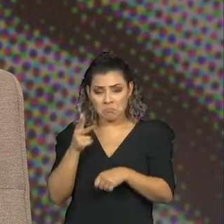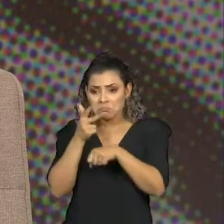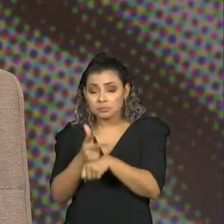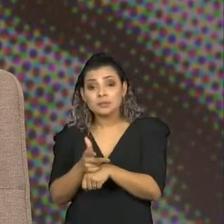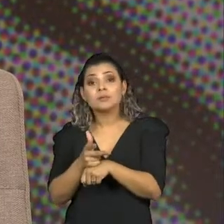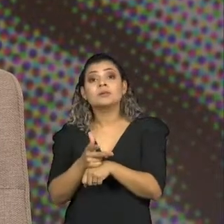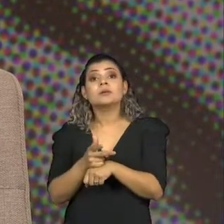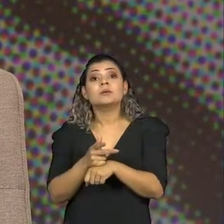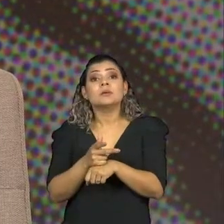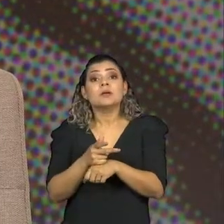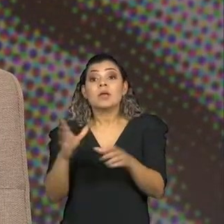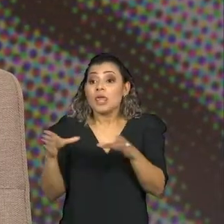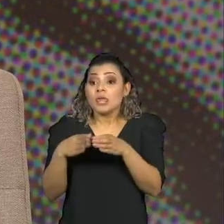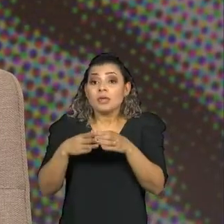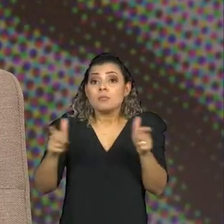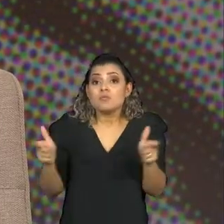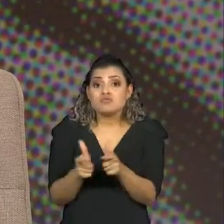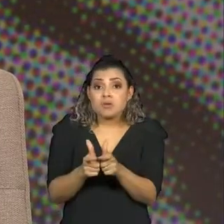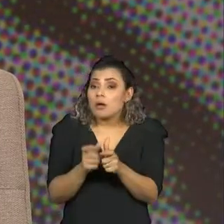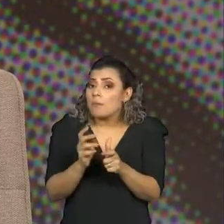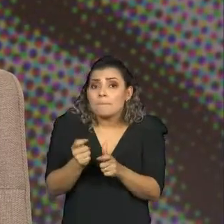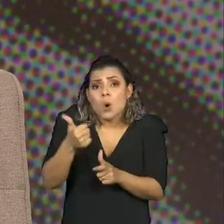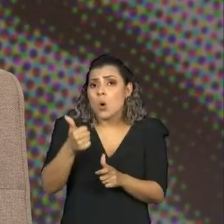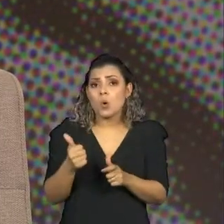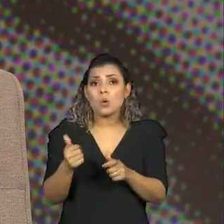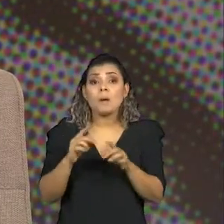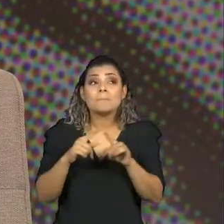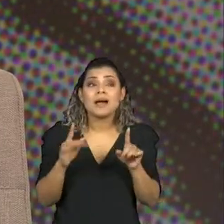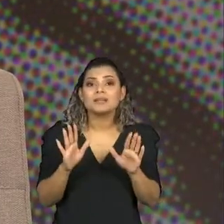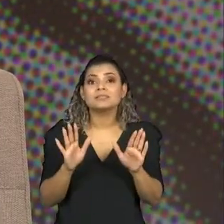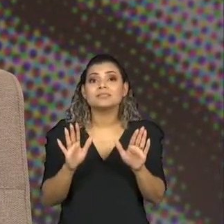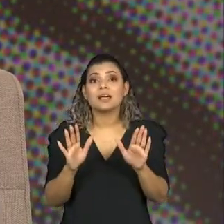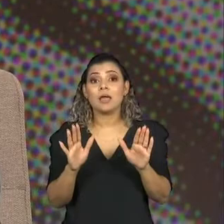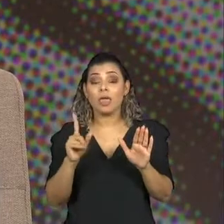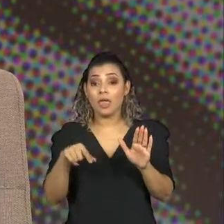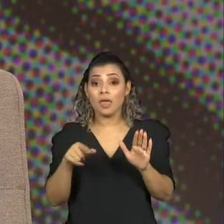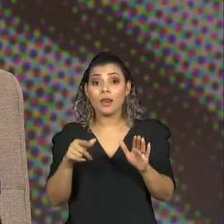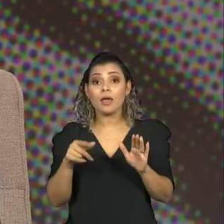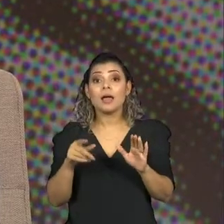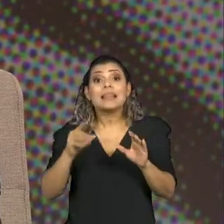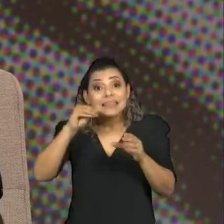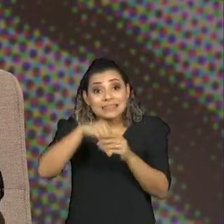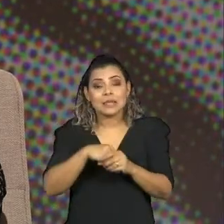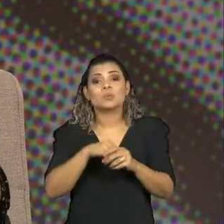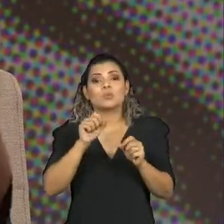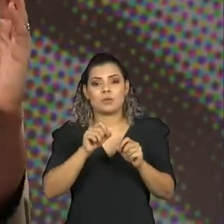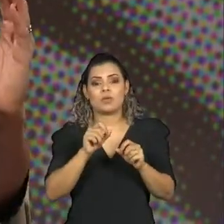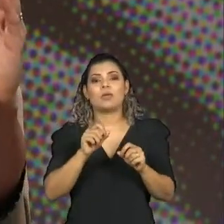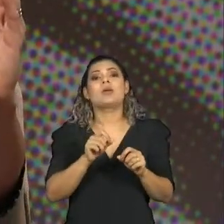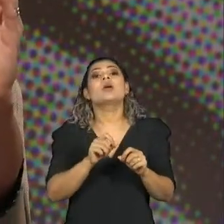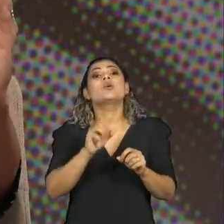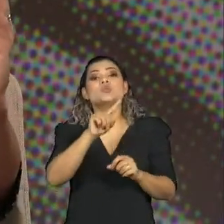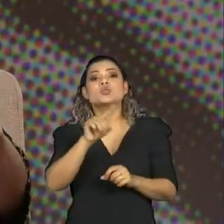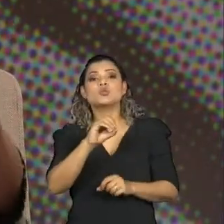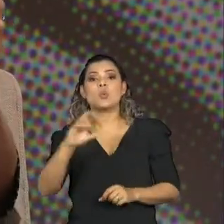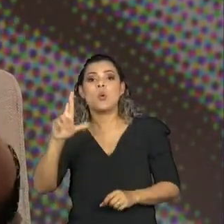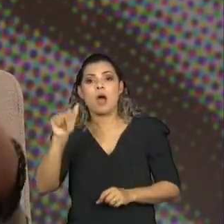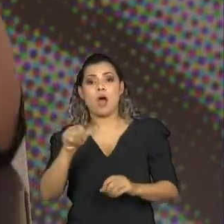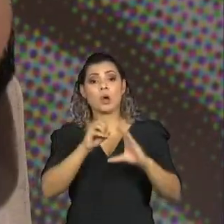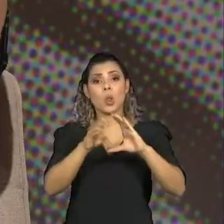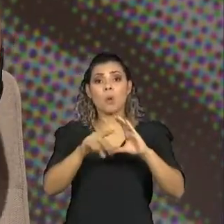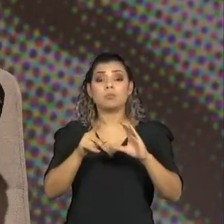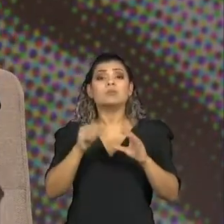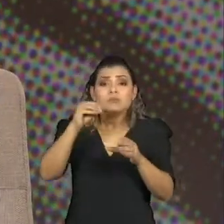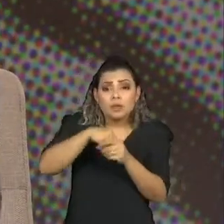fazia com uma câmera só, uma equipe reduzida, e o retrato entrava dentro do Zorra Total, como um quadro. Só que